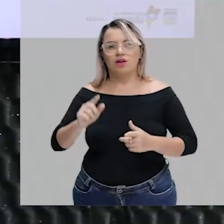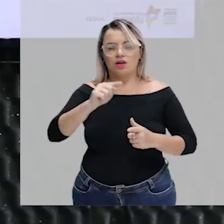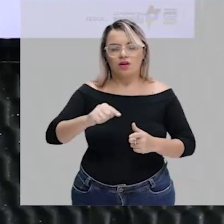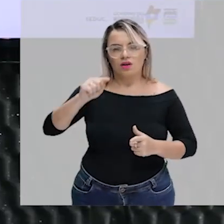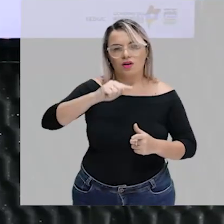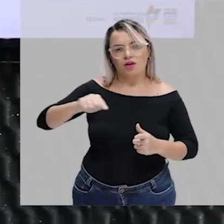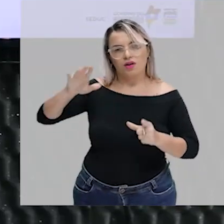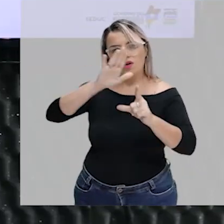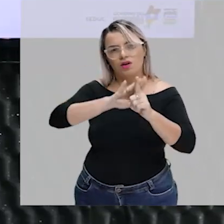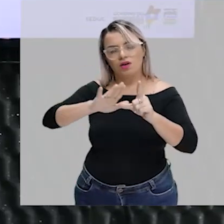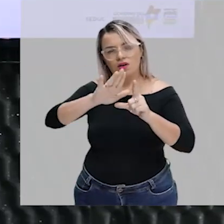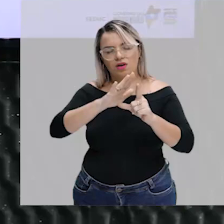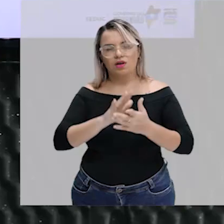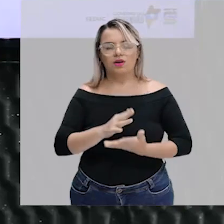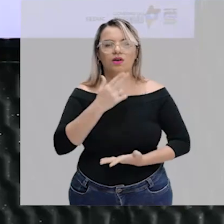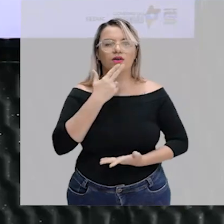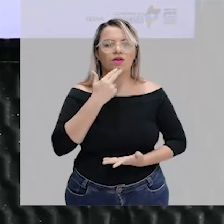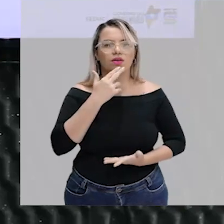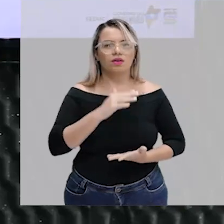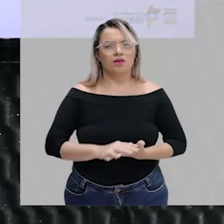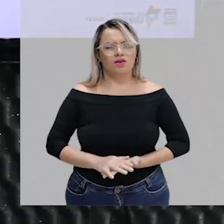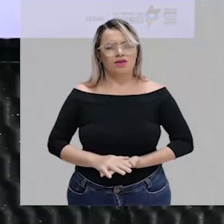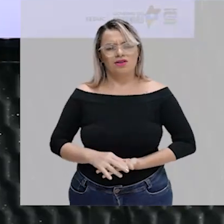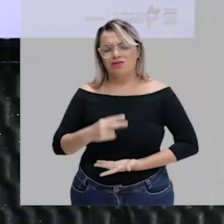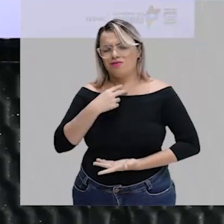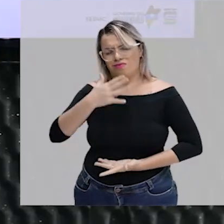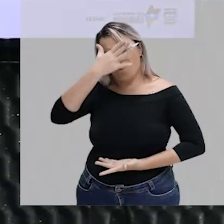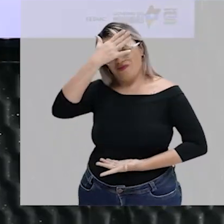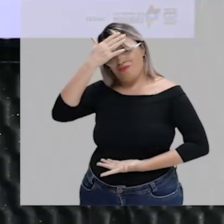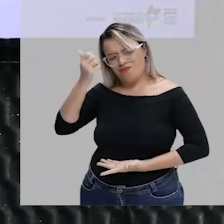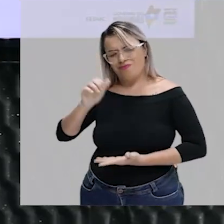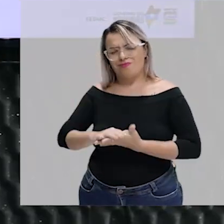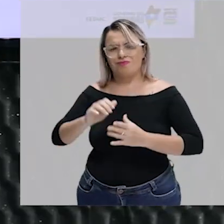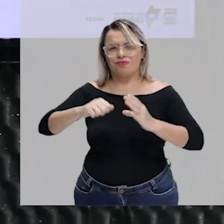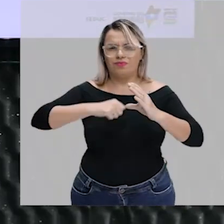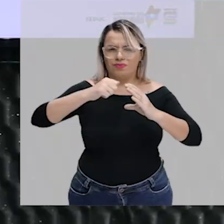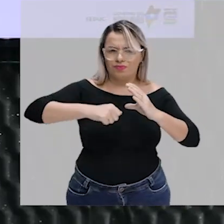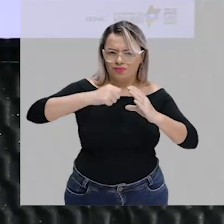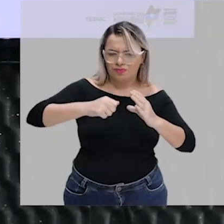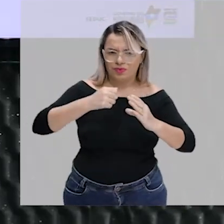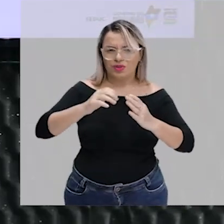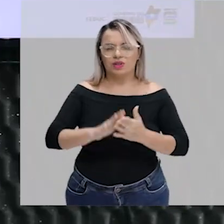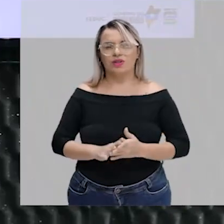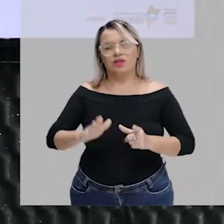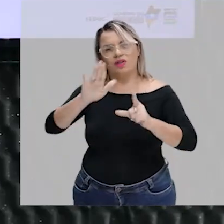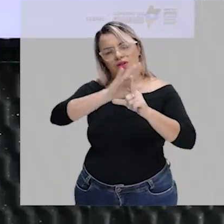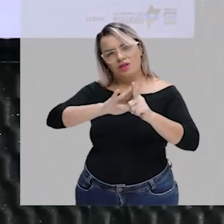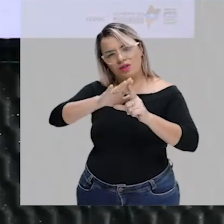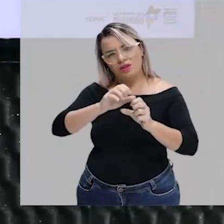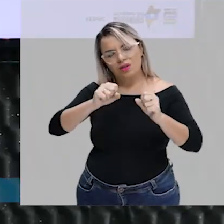@plataforma Goncalves Dias, e não esqueça de acessar também os vídeos na nossa plataforma educacional.